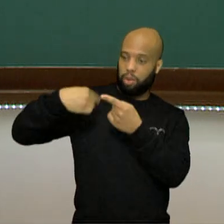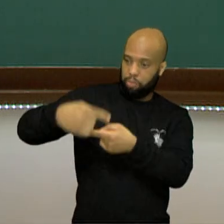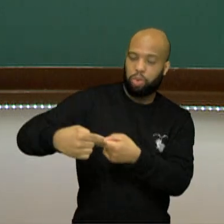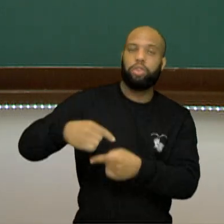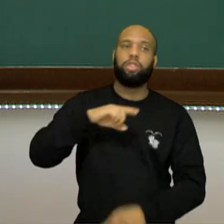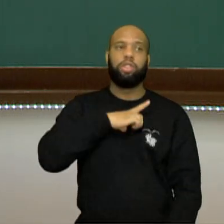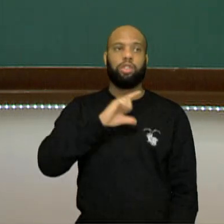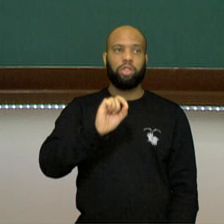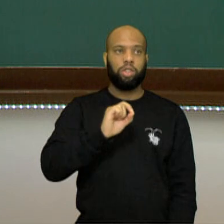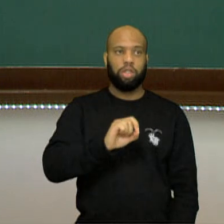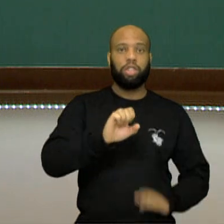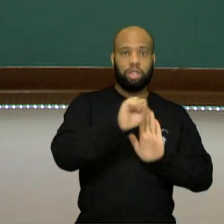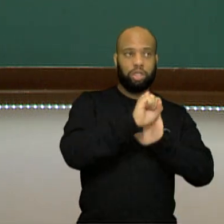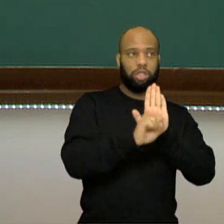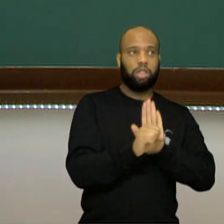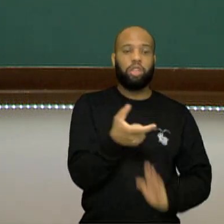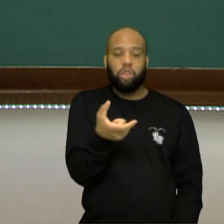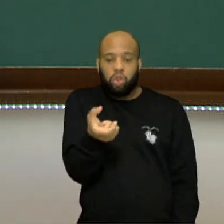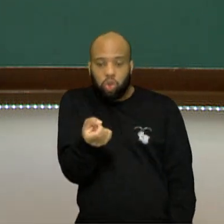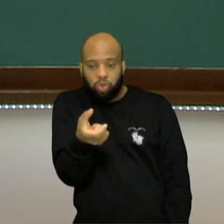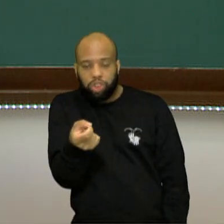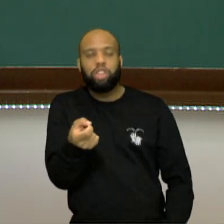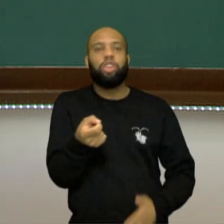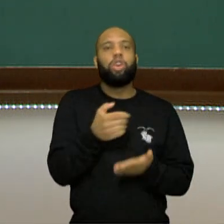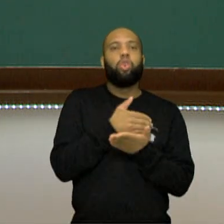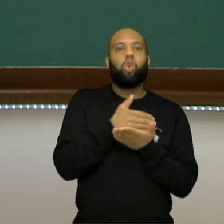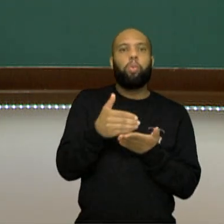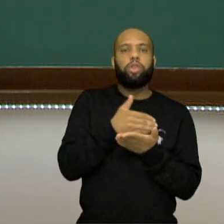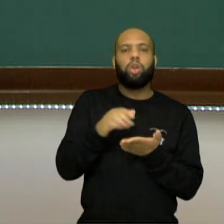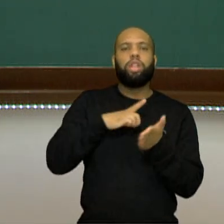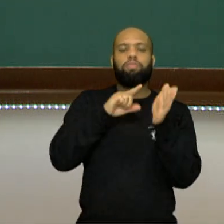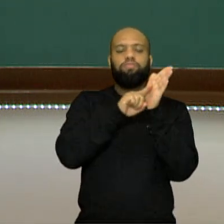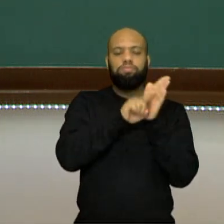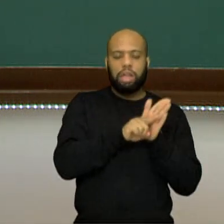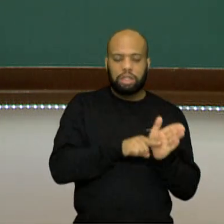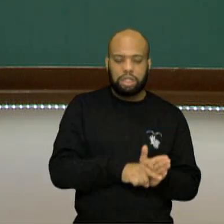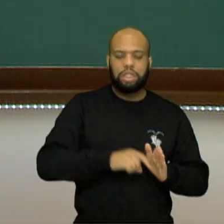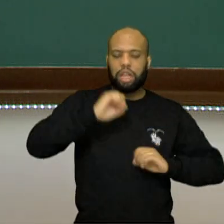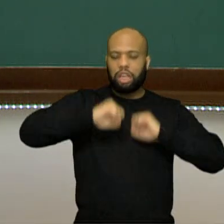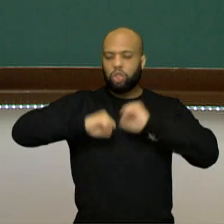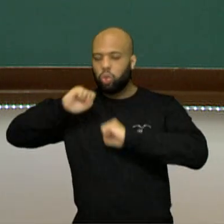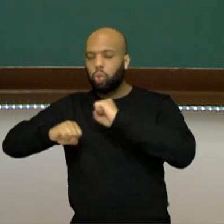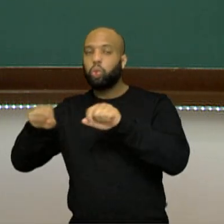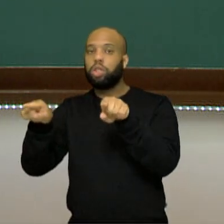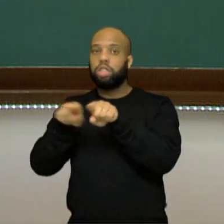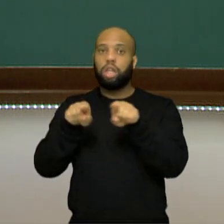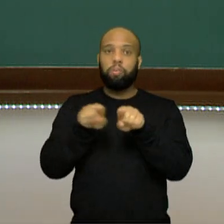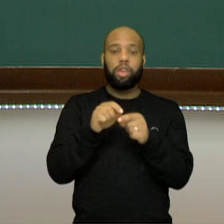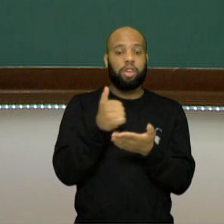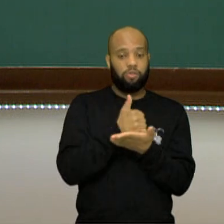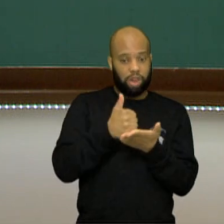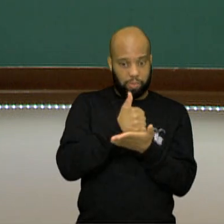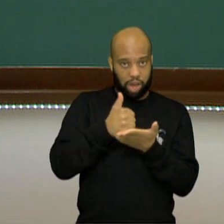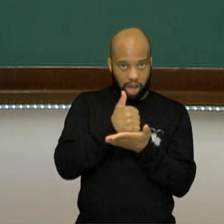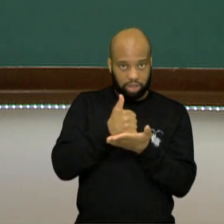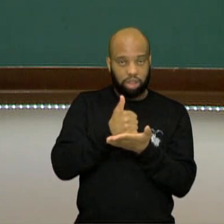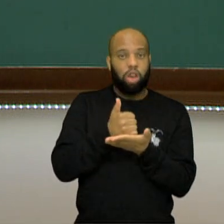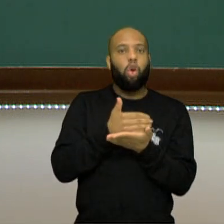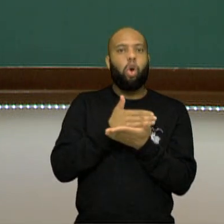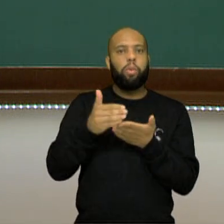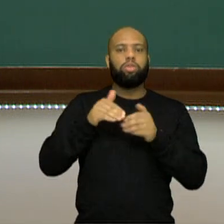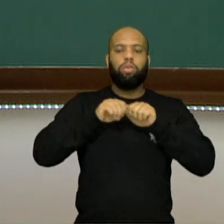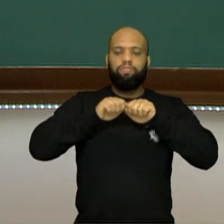né, do século XX, veio todos os estudos de indústria farmacêutica, teve o boom das